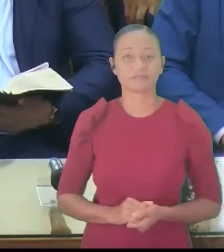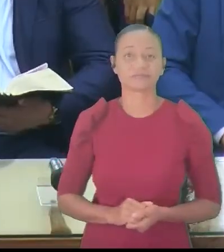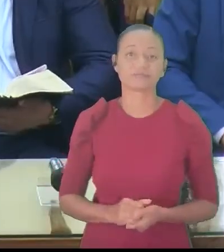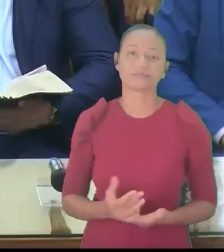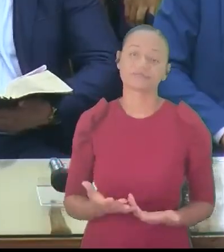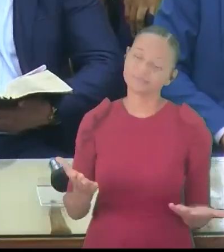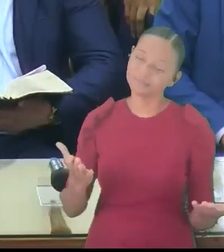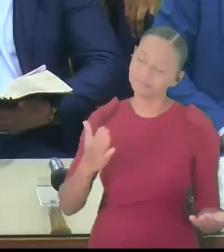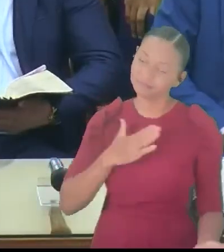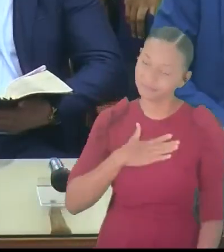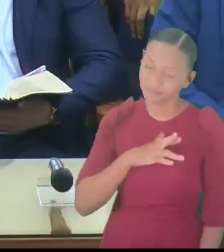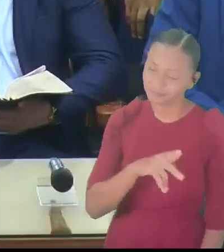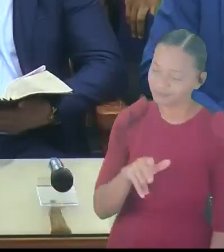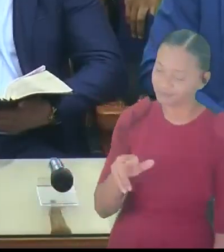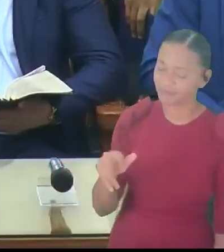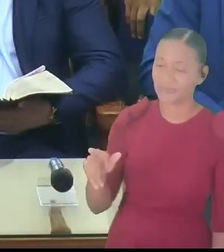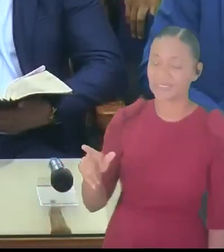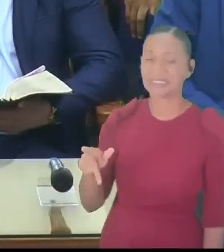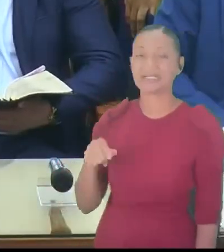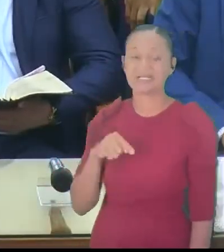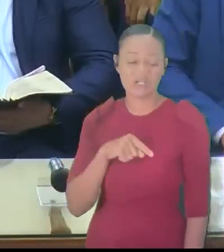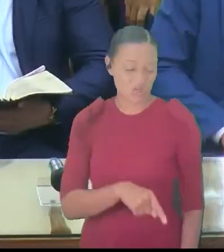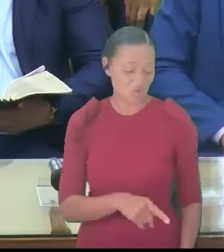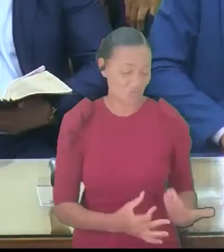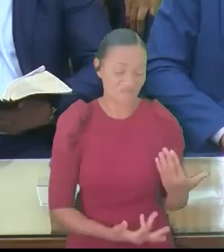Ah, meu irmão, o inferno se levantou.